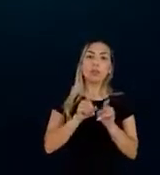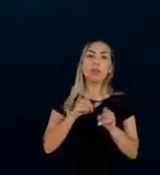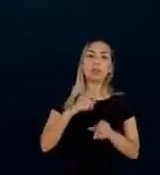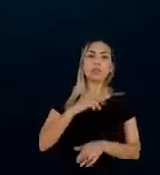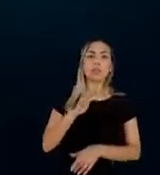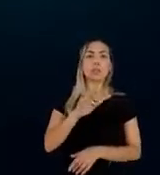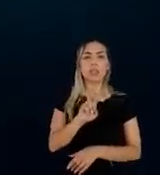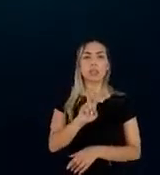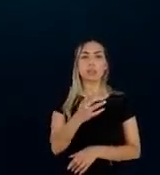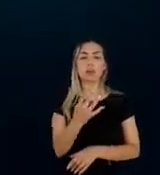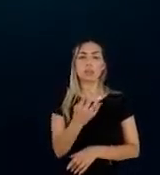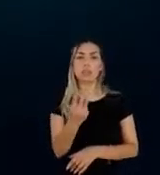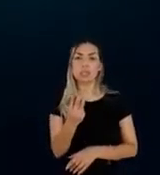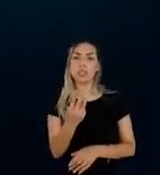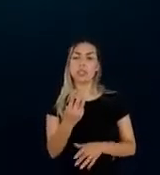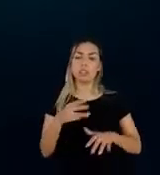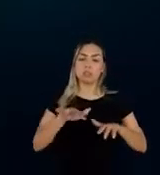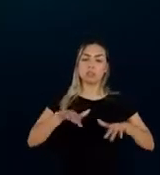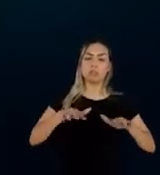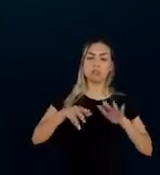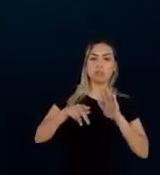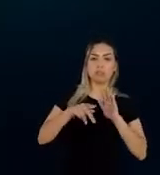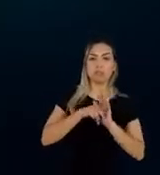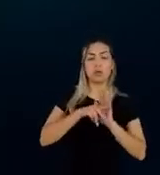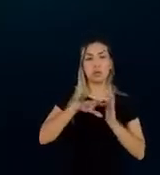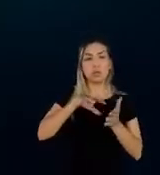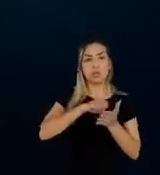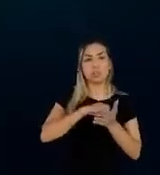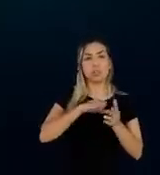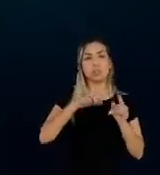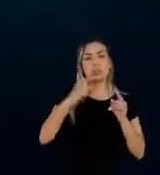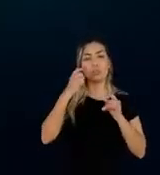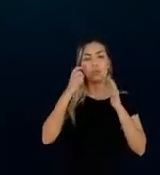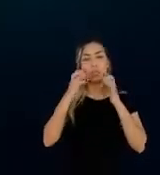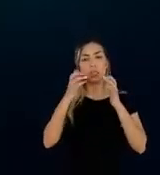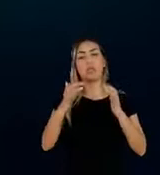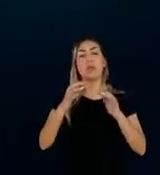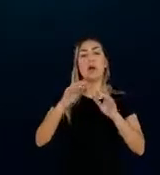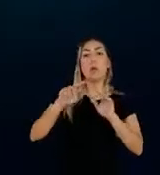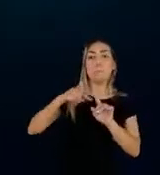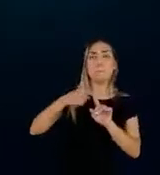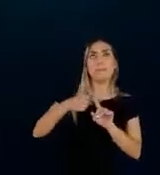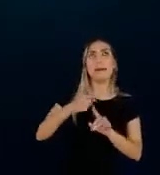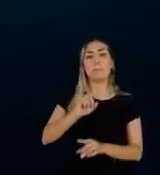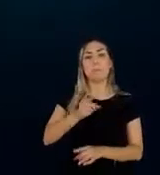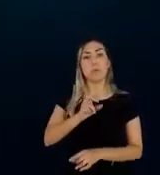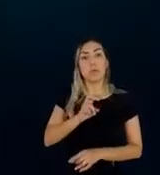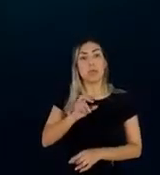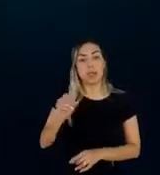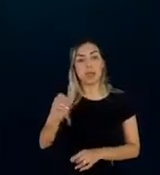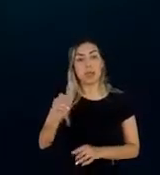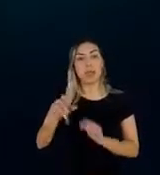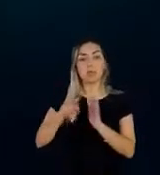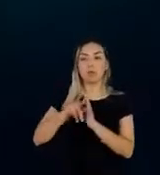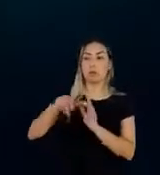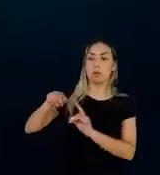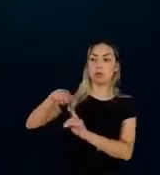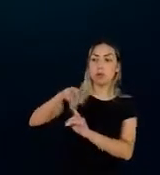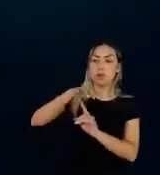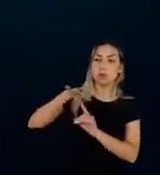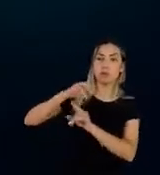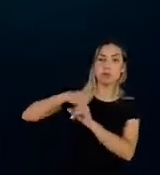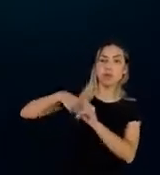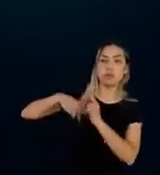345 patentes e registros de propriedade intelectual, mais de 1.500 impactos socioambientais que